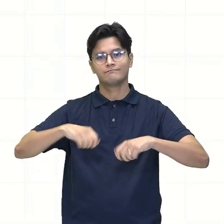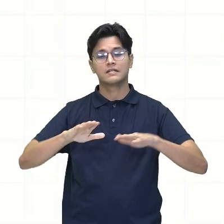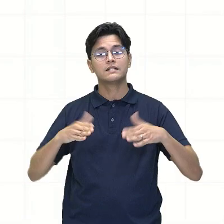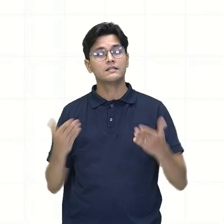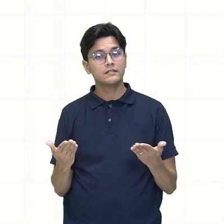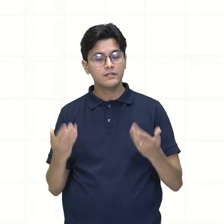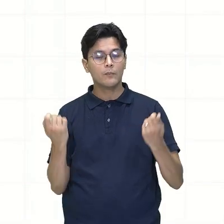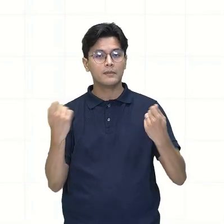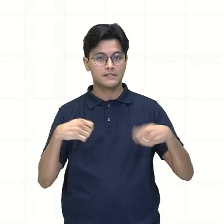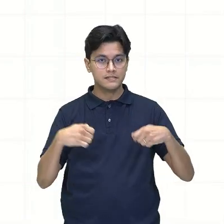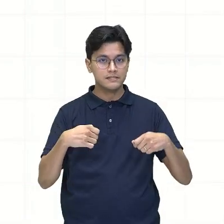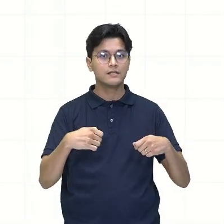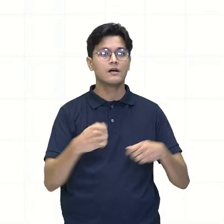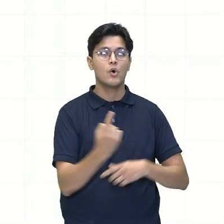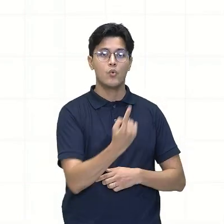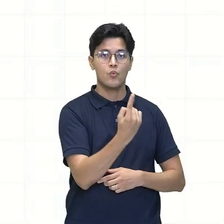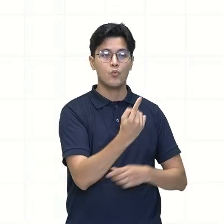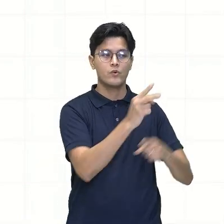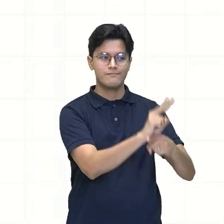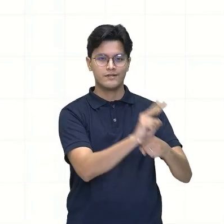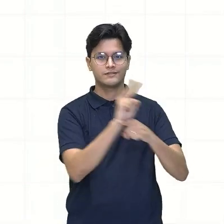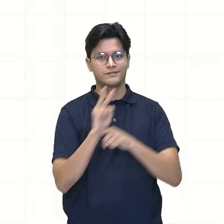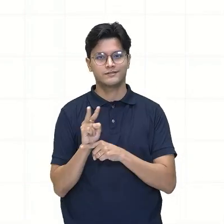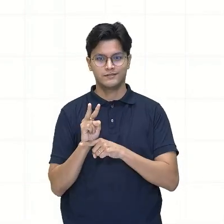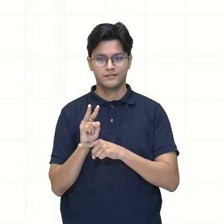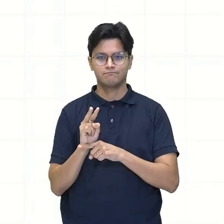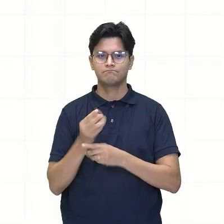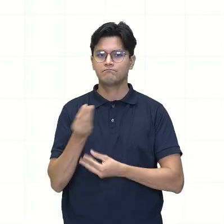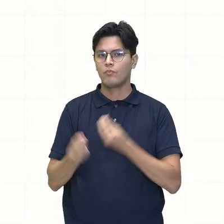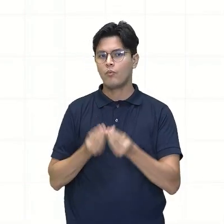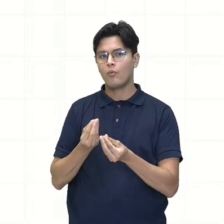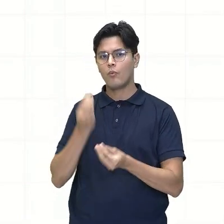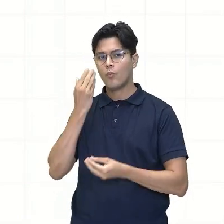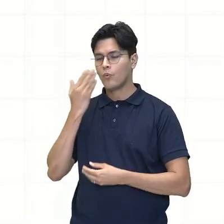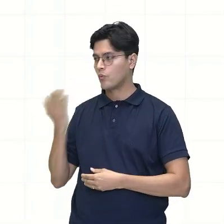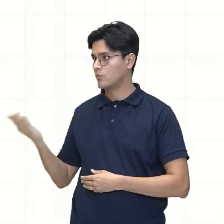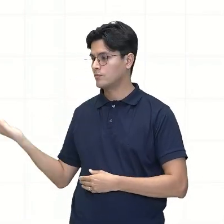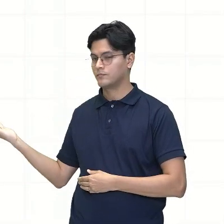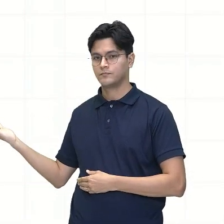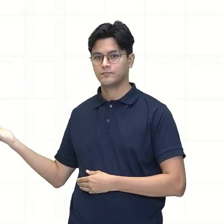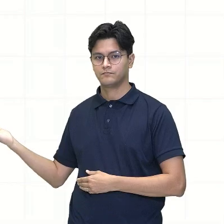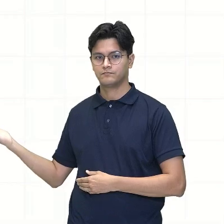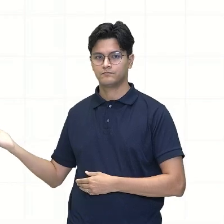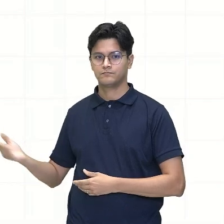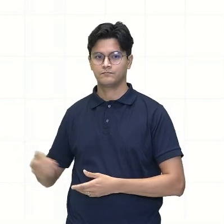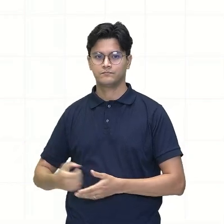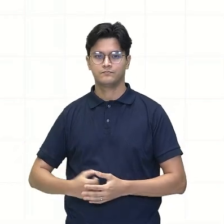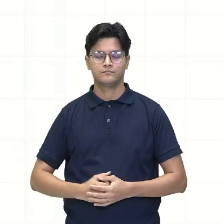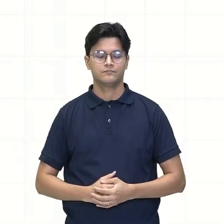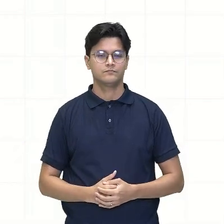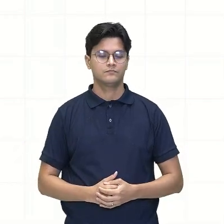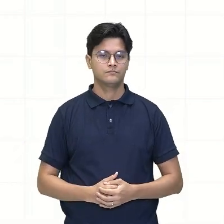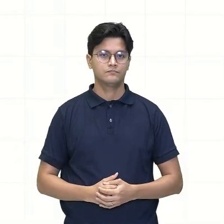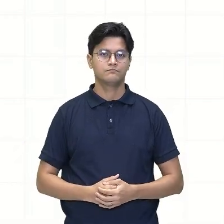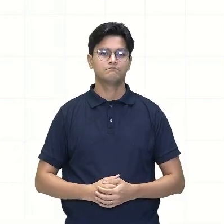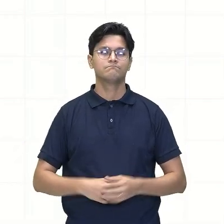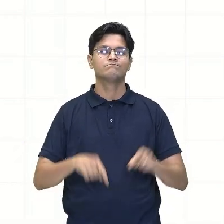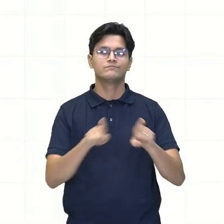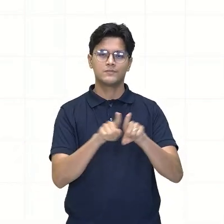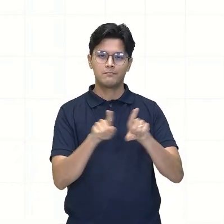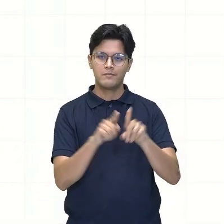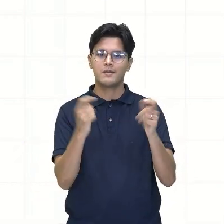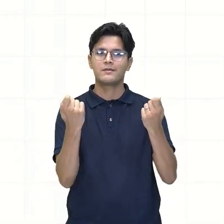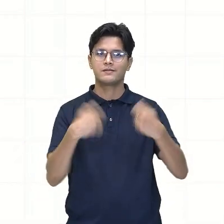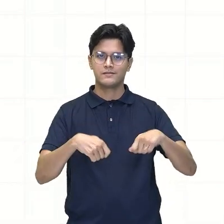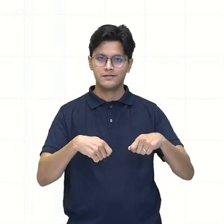do 8, ó. Vai ficar valendo de 7, aqui fica valendo de 10, mas também precisa emprestar. Então,